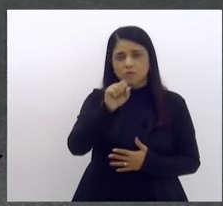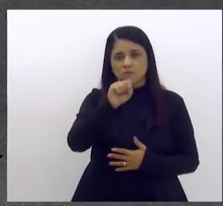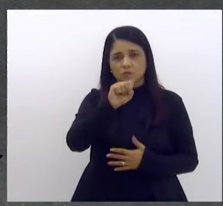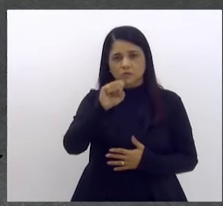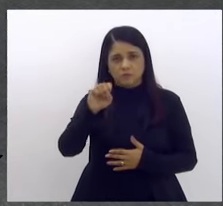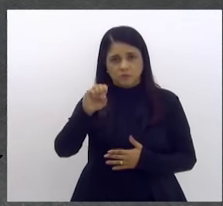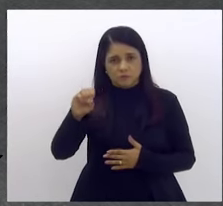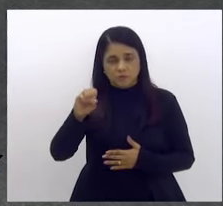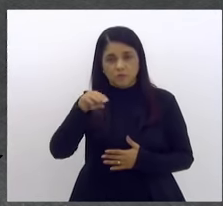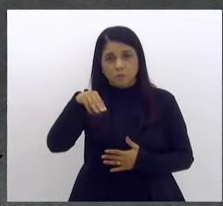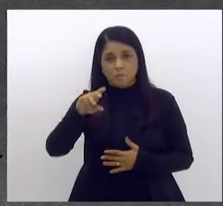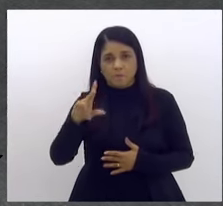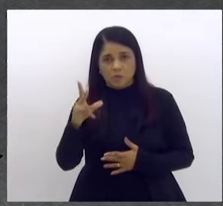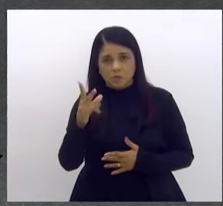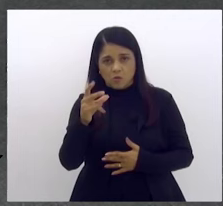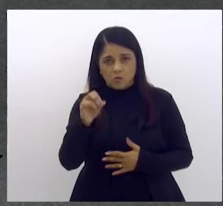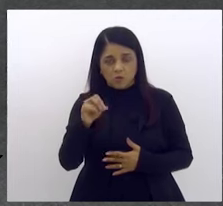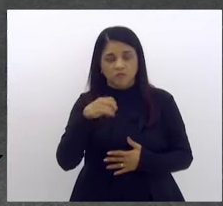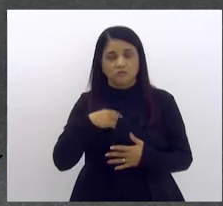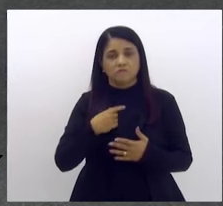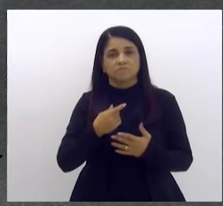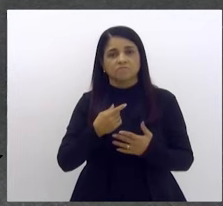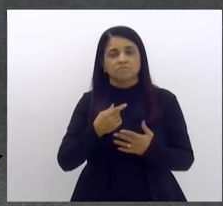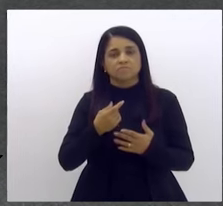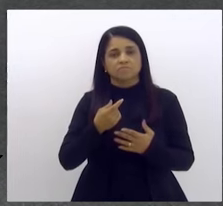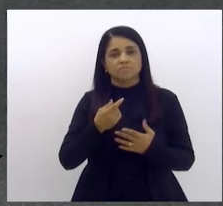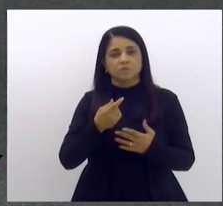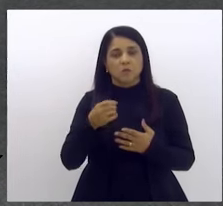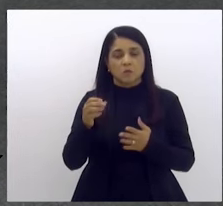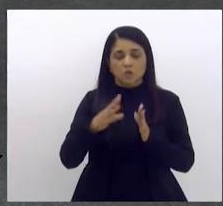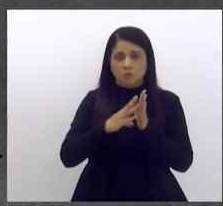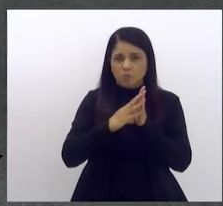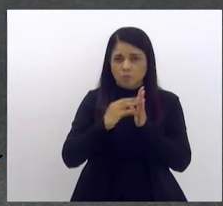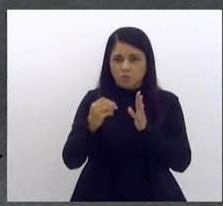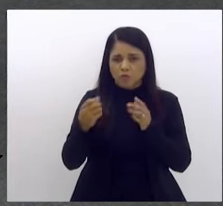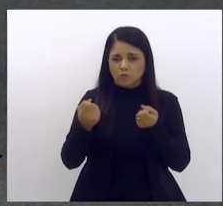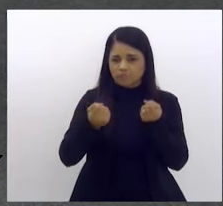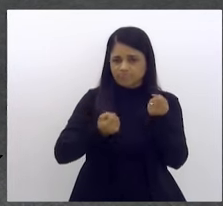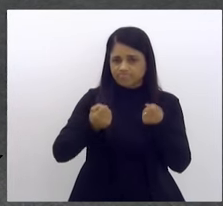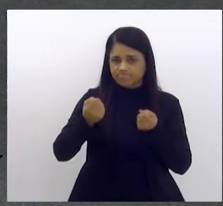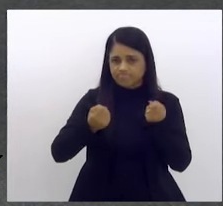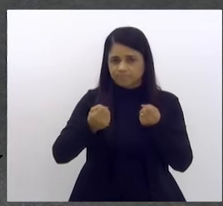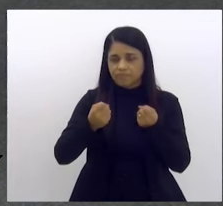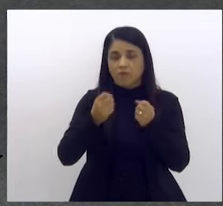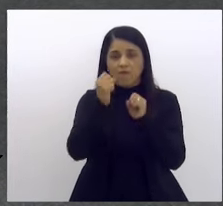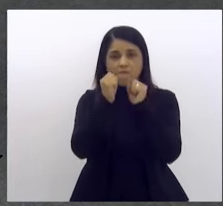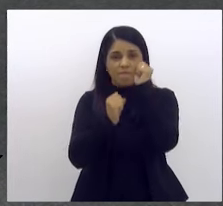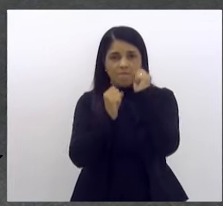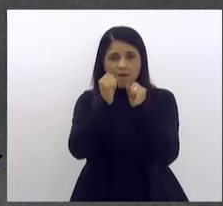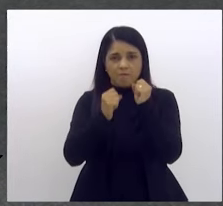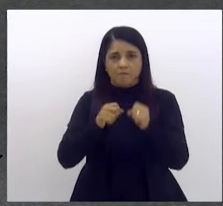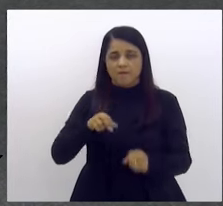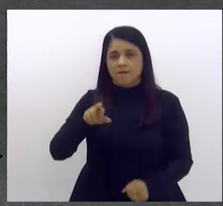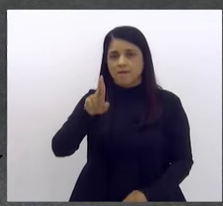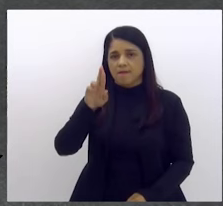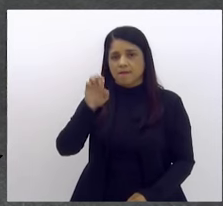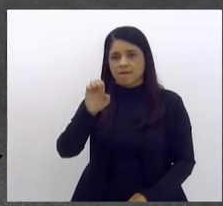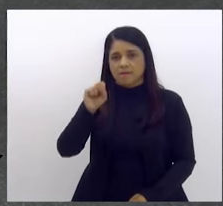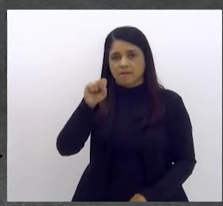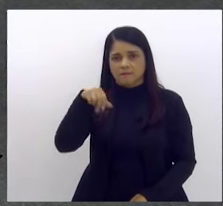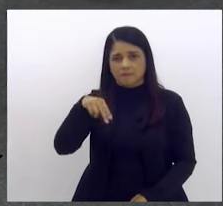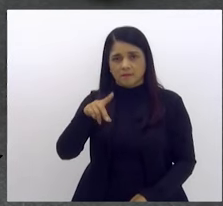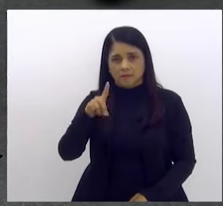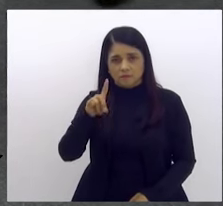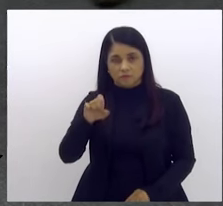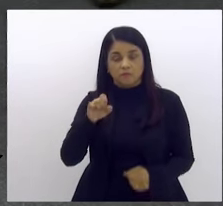R$ 2,8 bilhões para a fabricação de dois novos modelos de veículos na fábrica de Resende, e mais